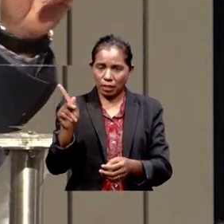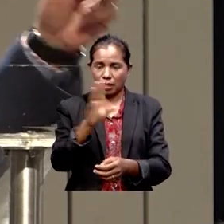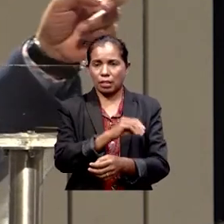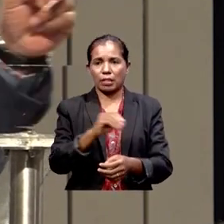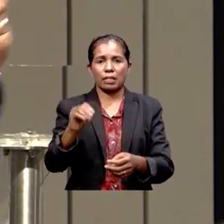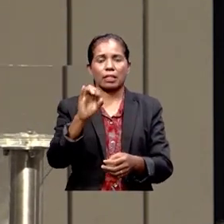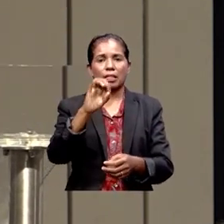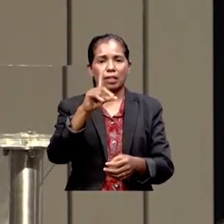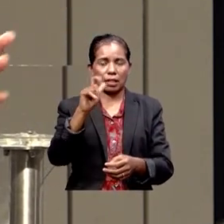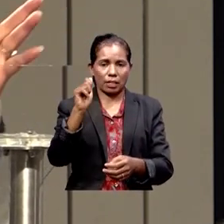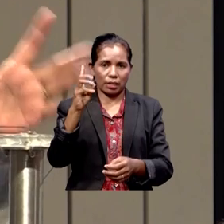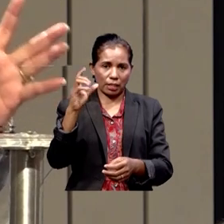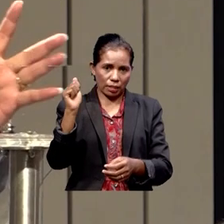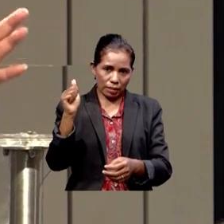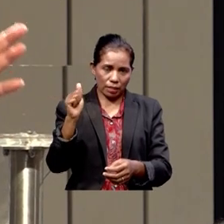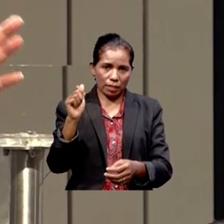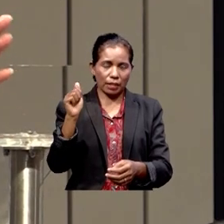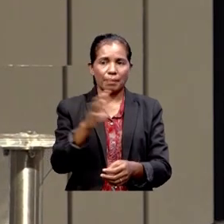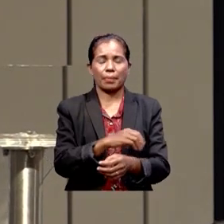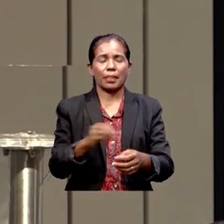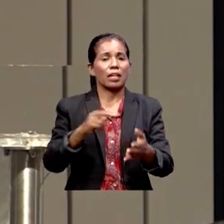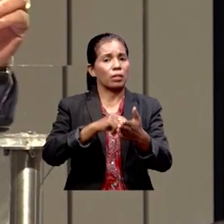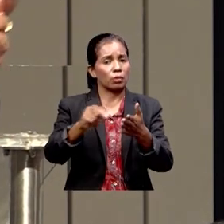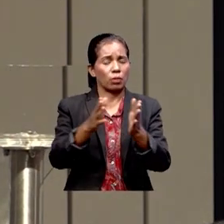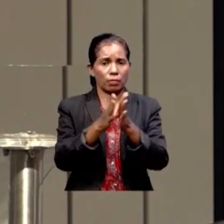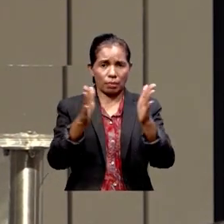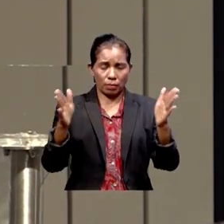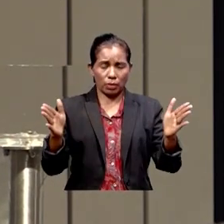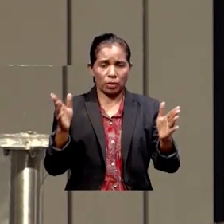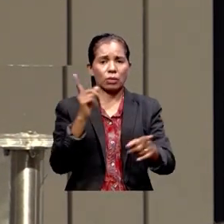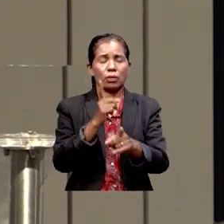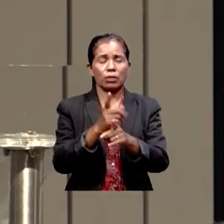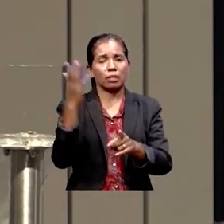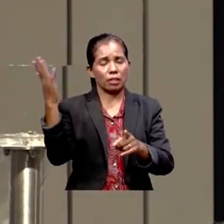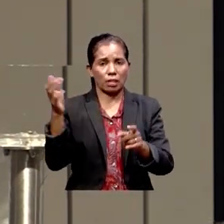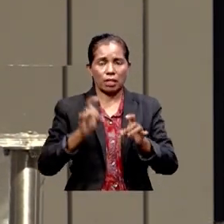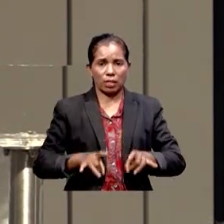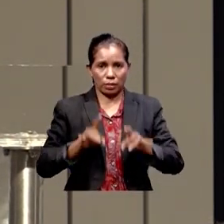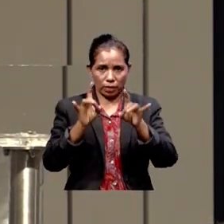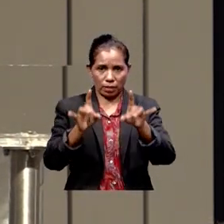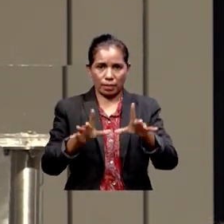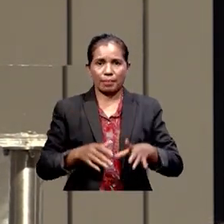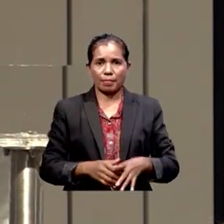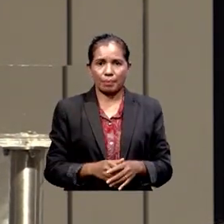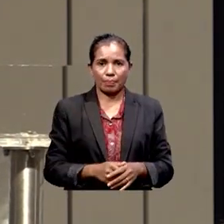Irlândia, e depois mais número volta até a Austrália